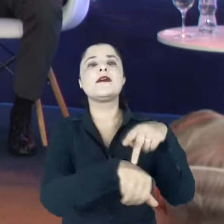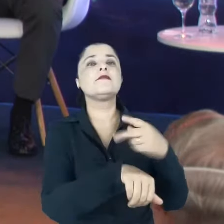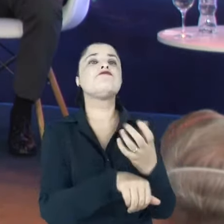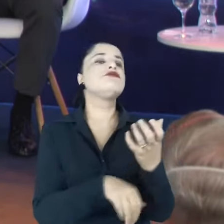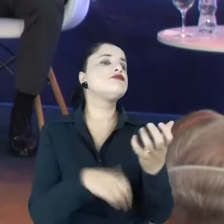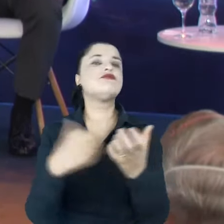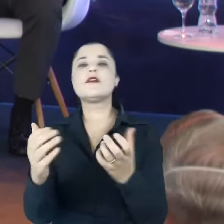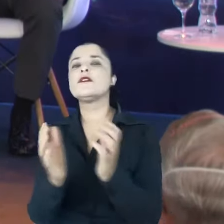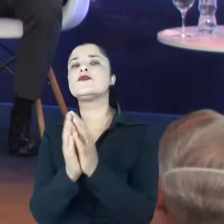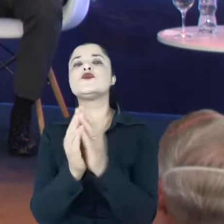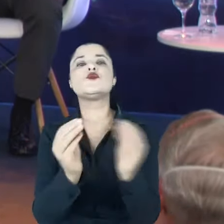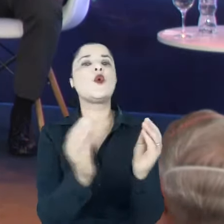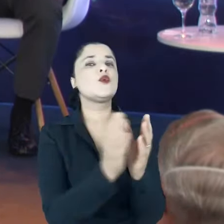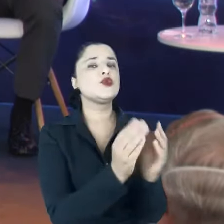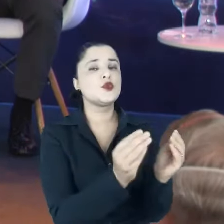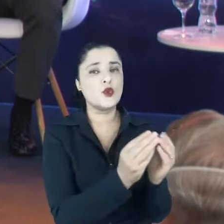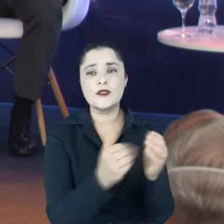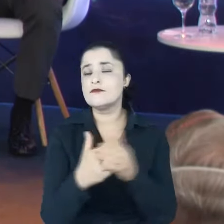vão ser